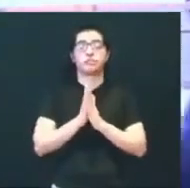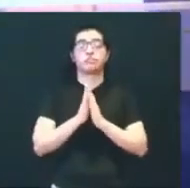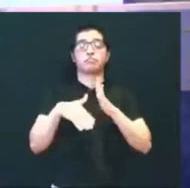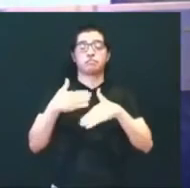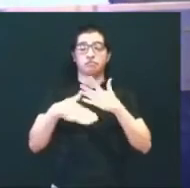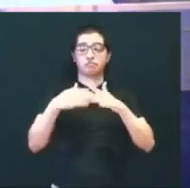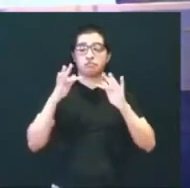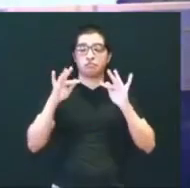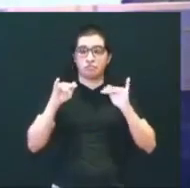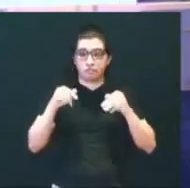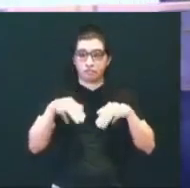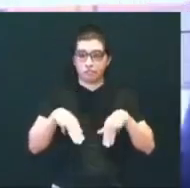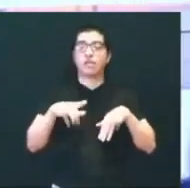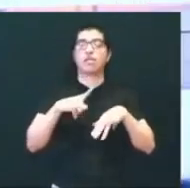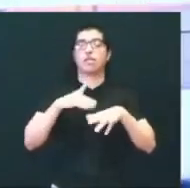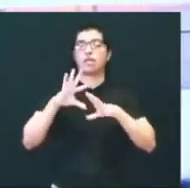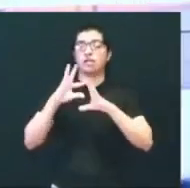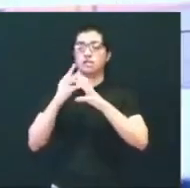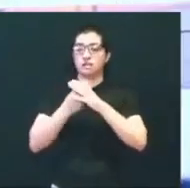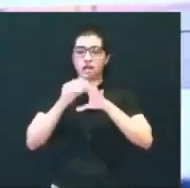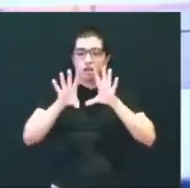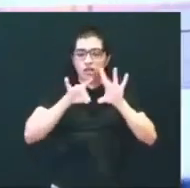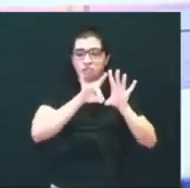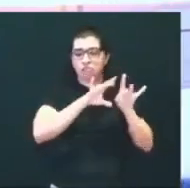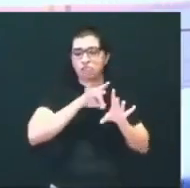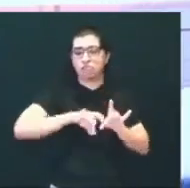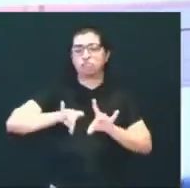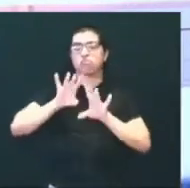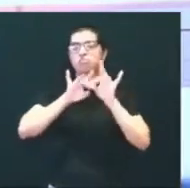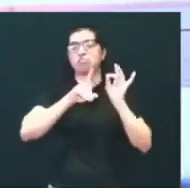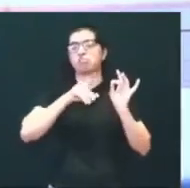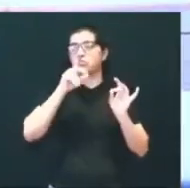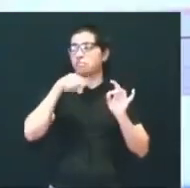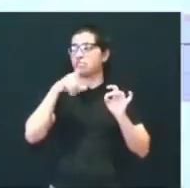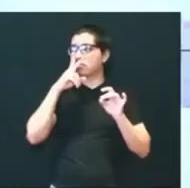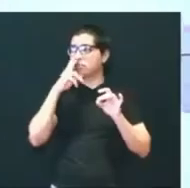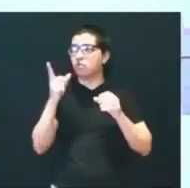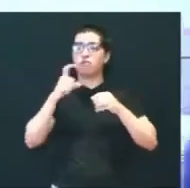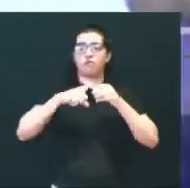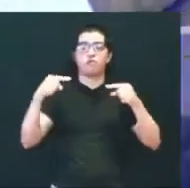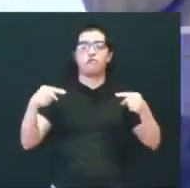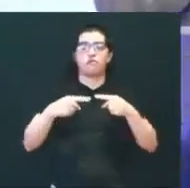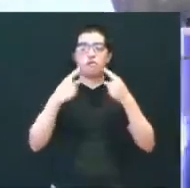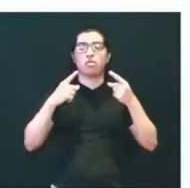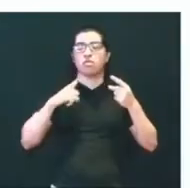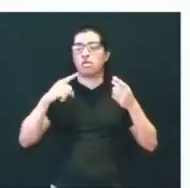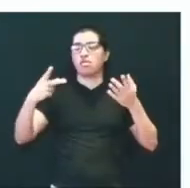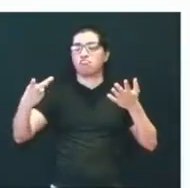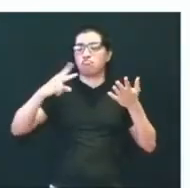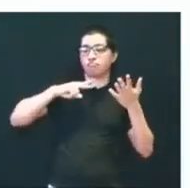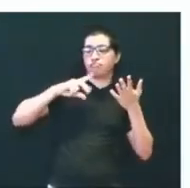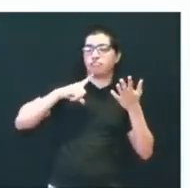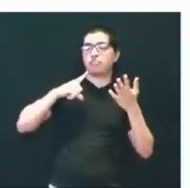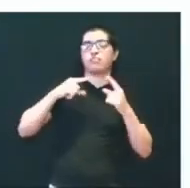termina o condicionamento, aquelas células que foram coletadas, elas voltam para o paciente através de uma